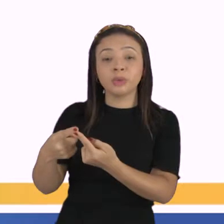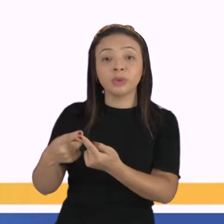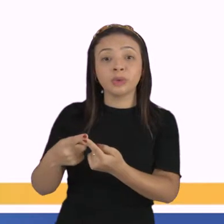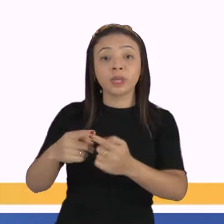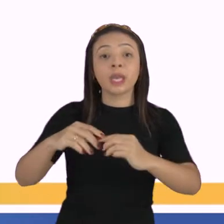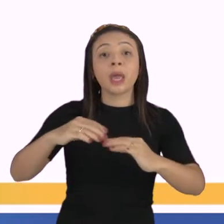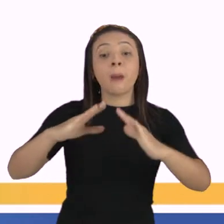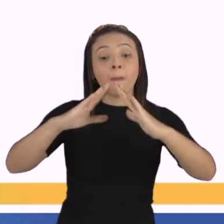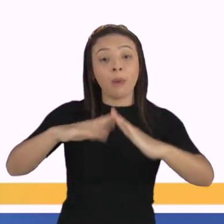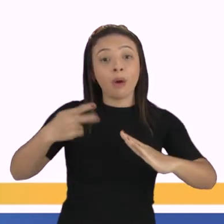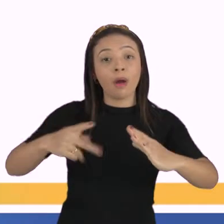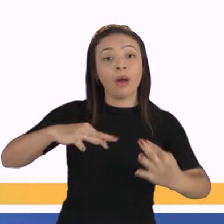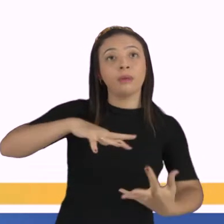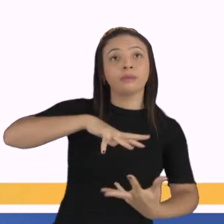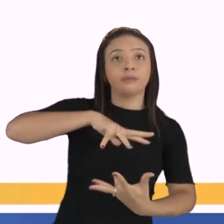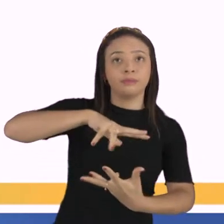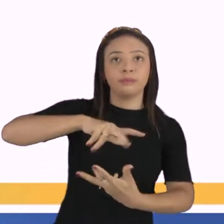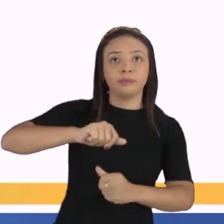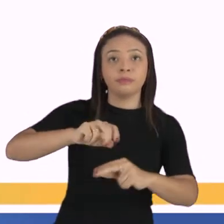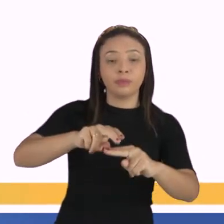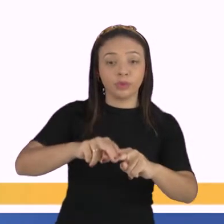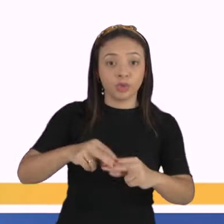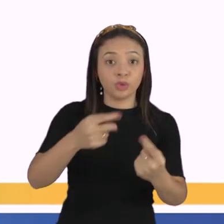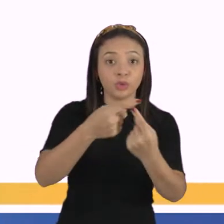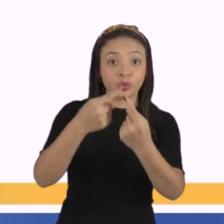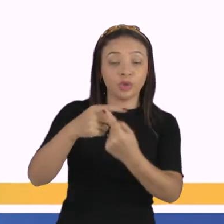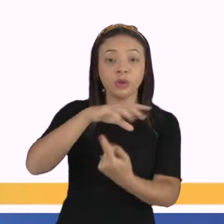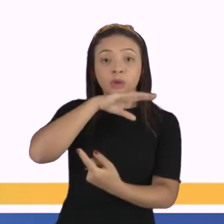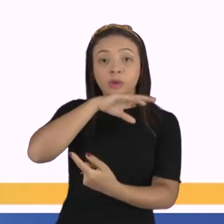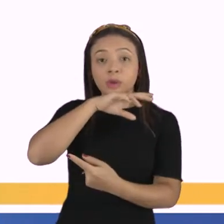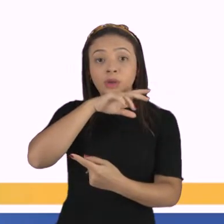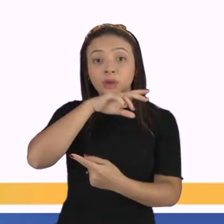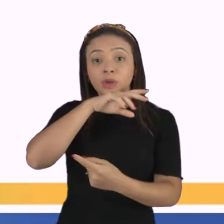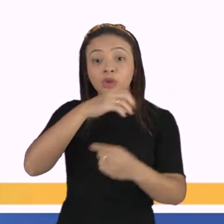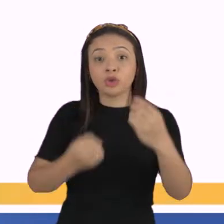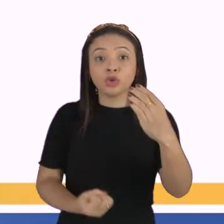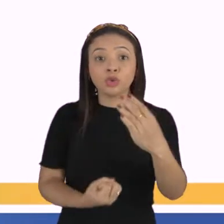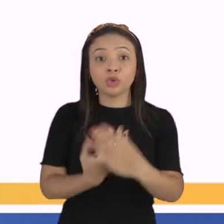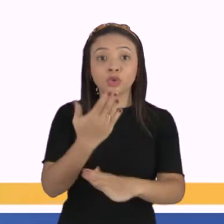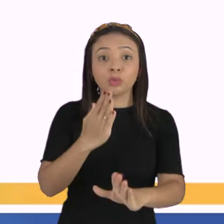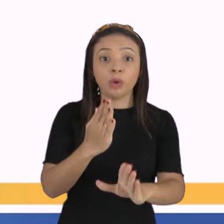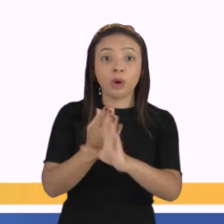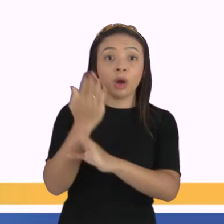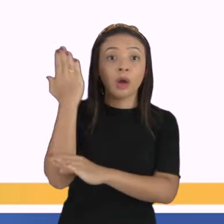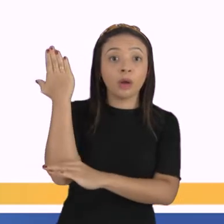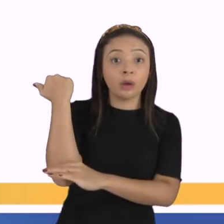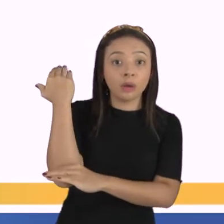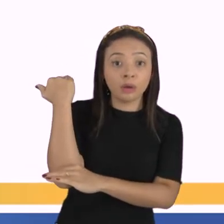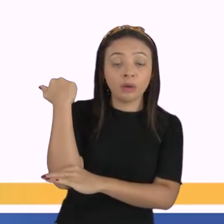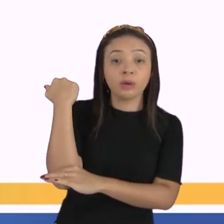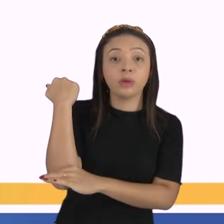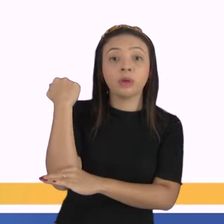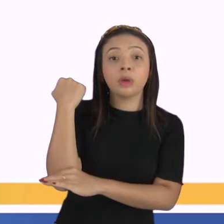habitam no planeta Terra. Assim, as espécies atuais, elas são descendentes, de espécies